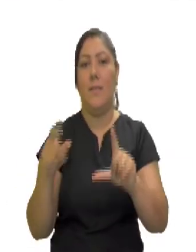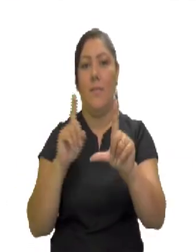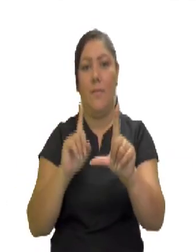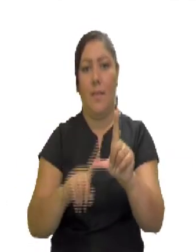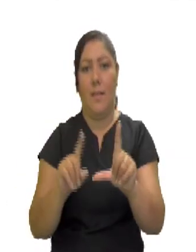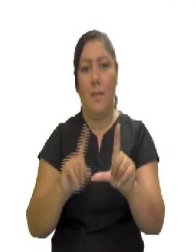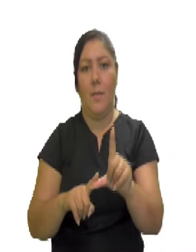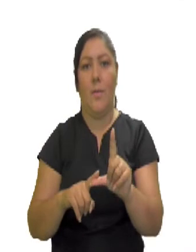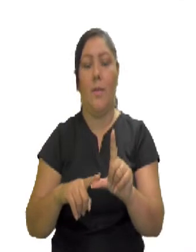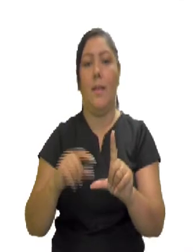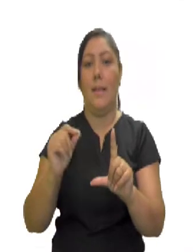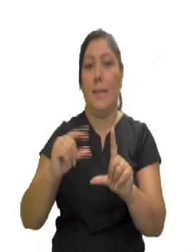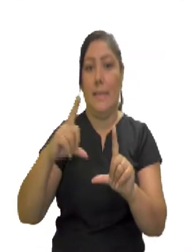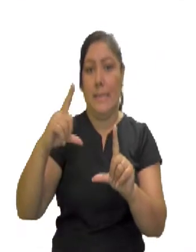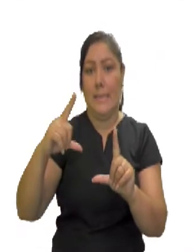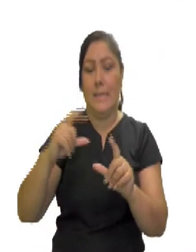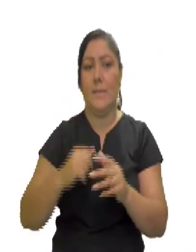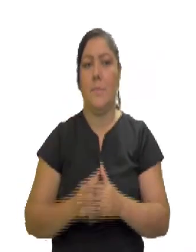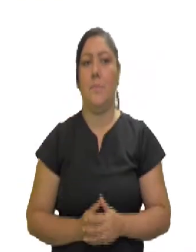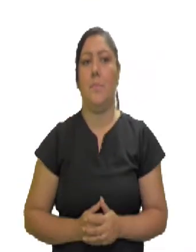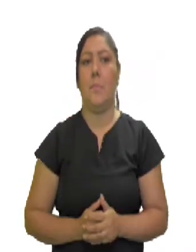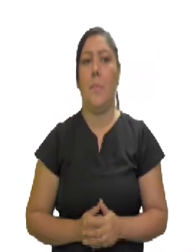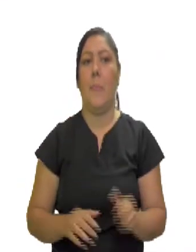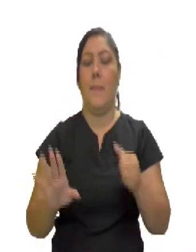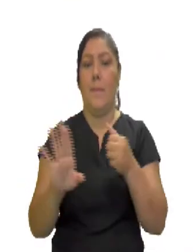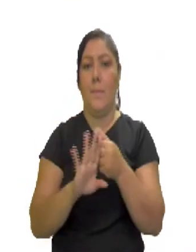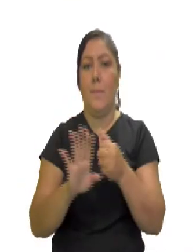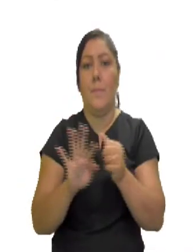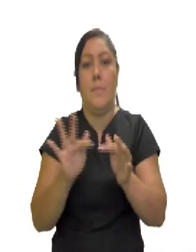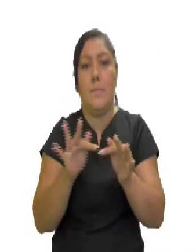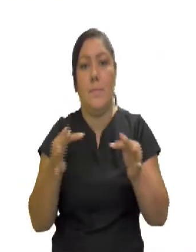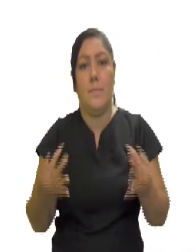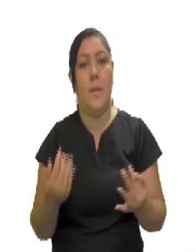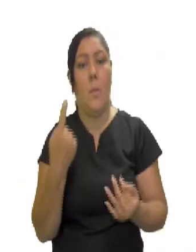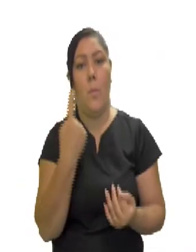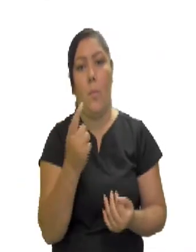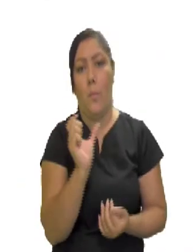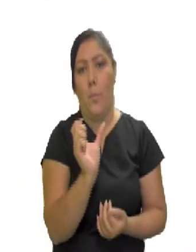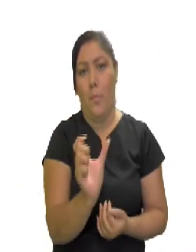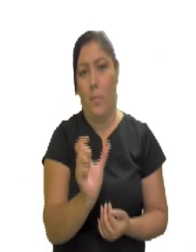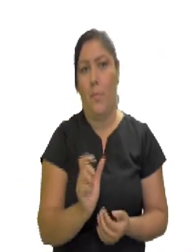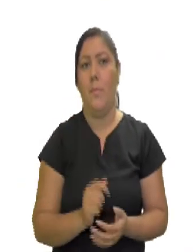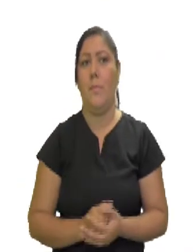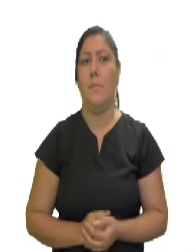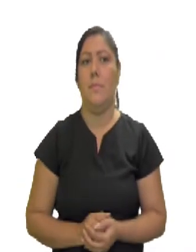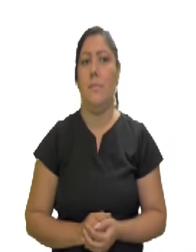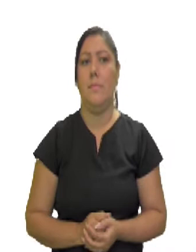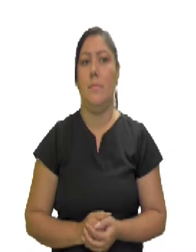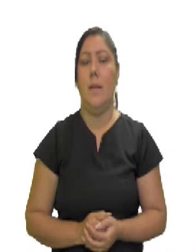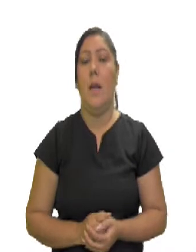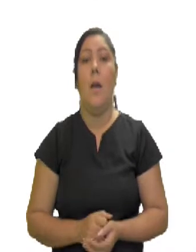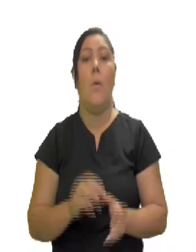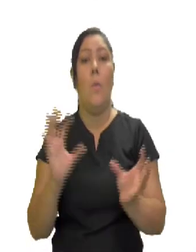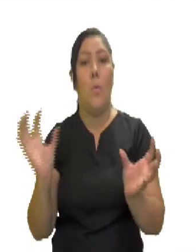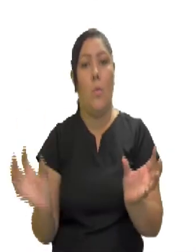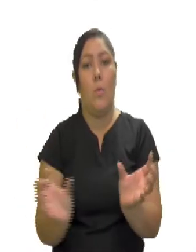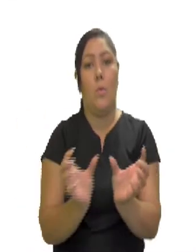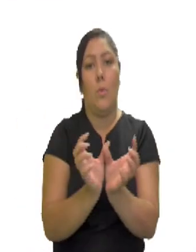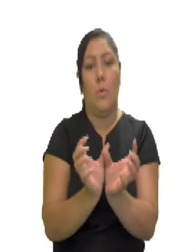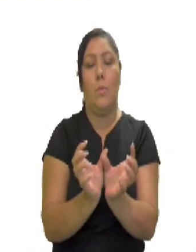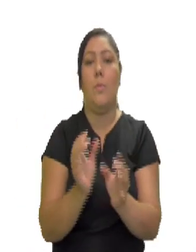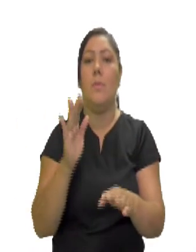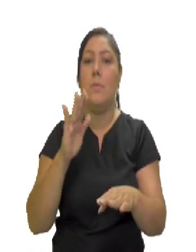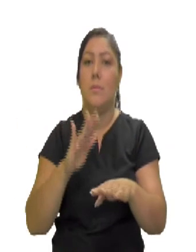possui apenas uma palavra ou um termo, enquanto o composto possui mais de uma palavra ou de um